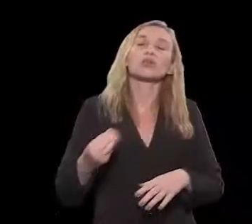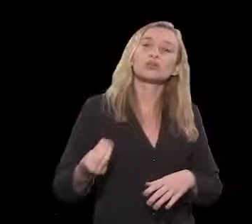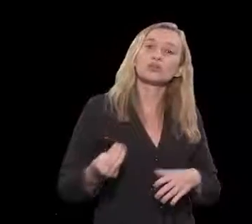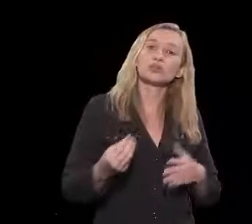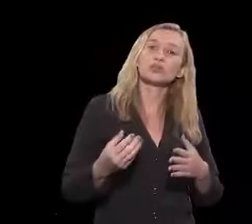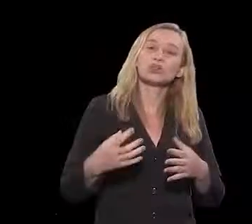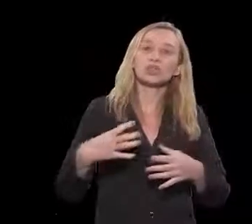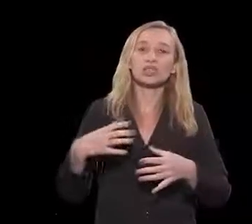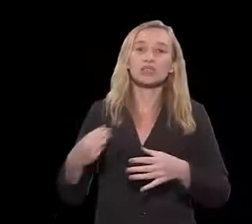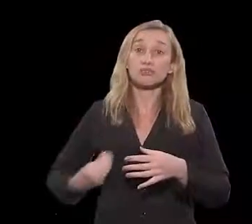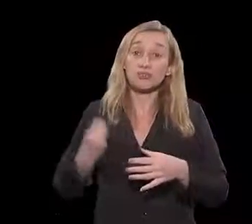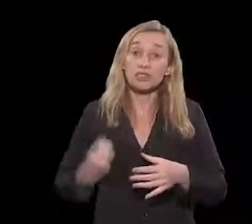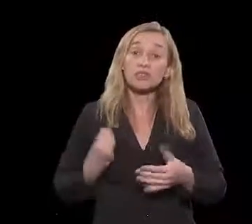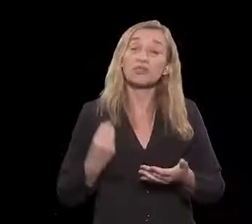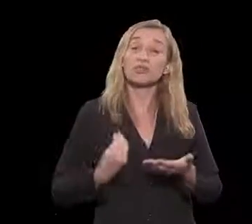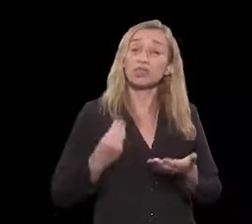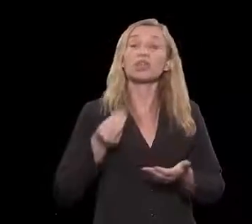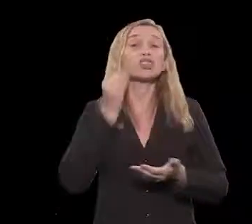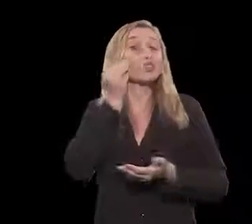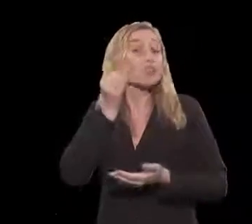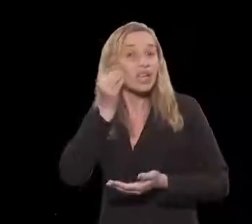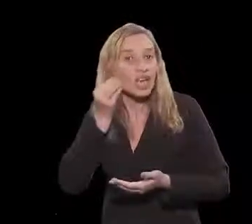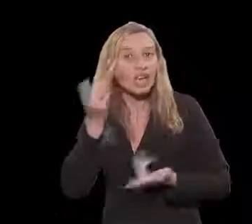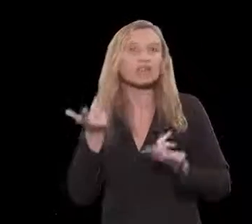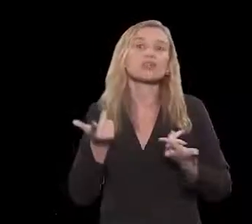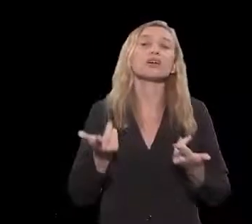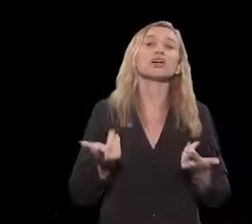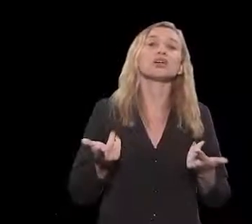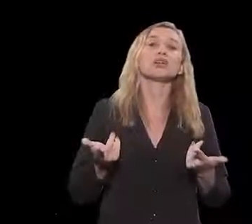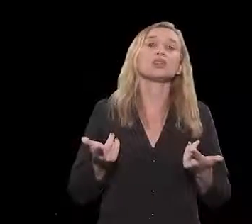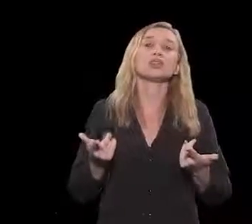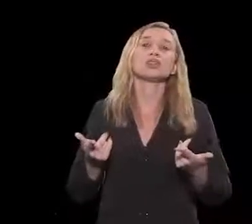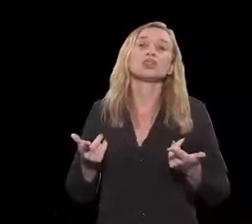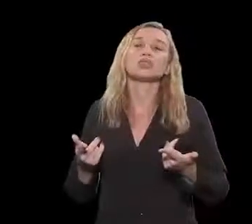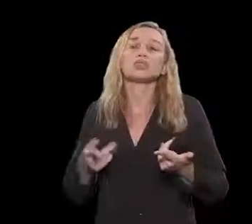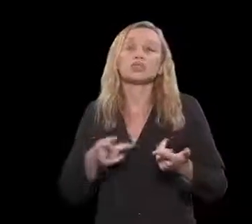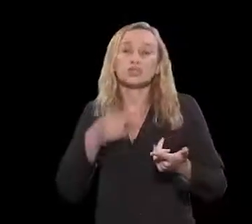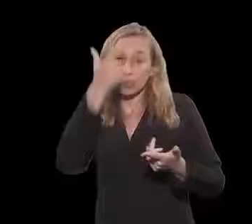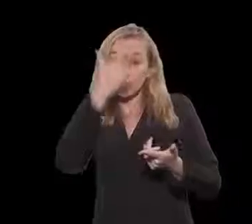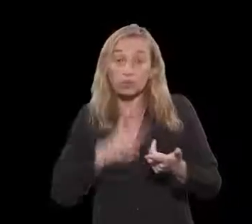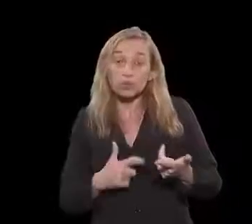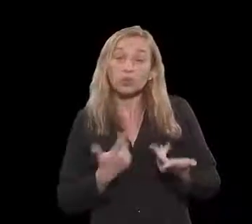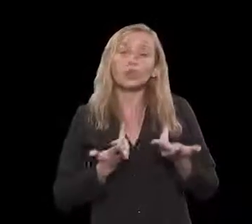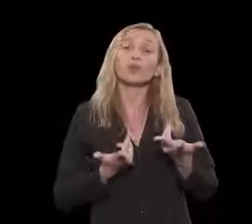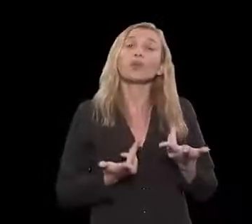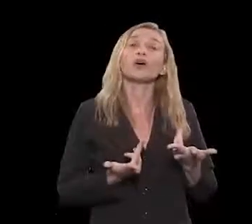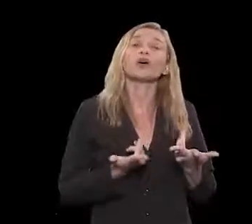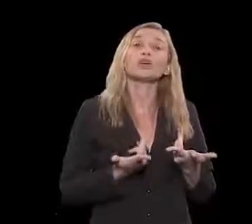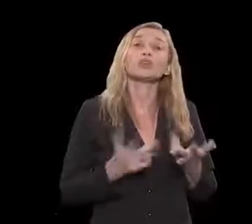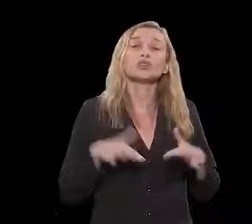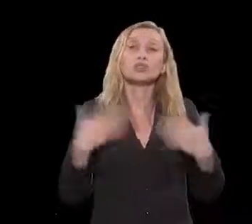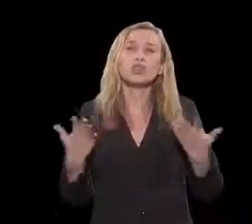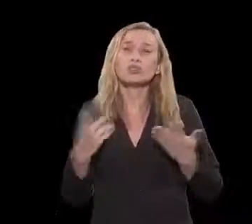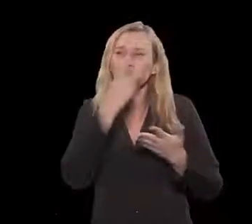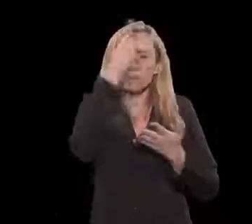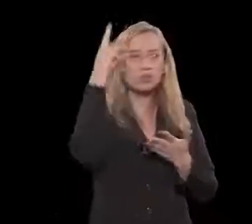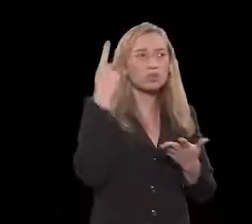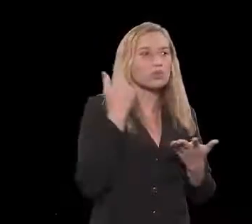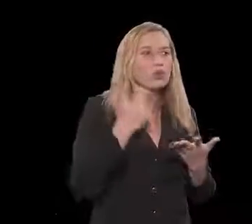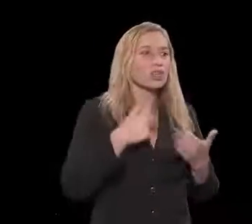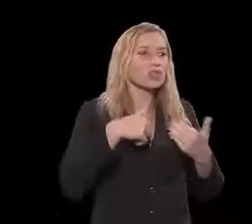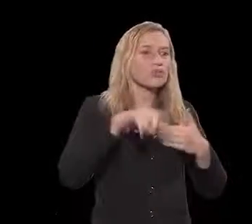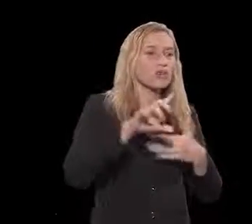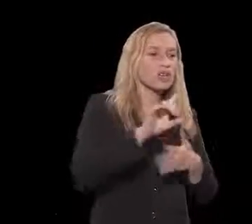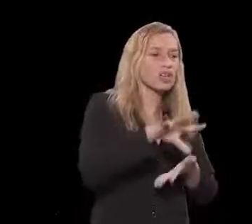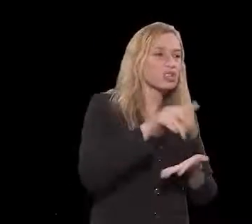da vivência, né, quando a coisa vem da experiência, quando a coisa vem do trânsito da pessoa, né, do que quando é uma pessoa